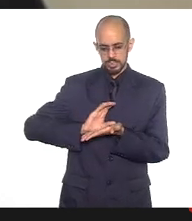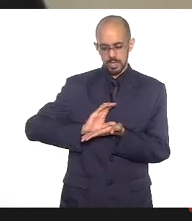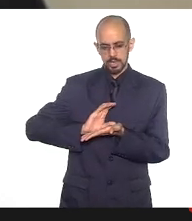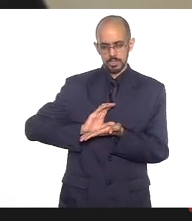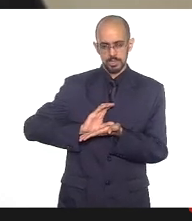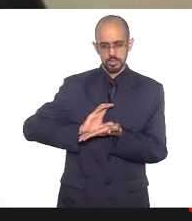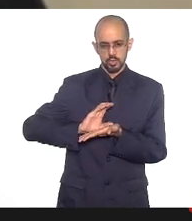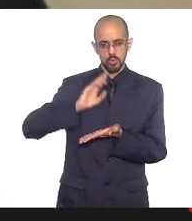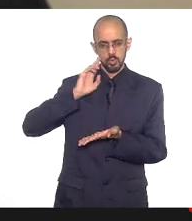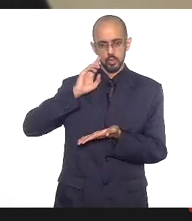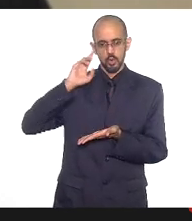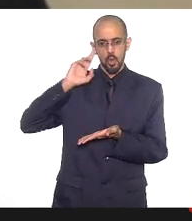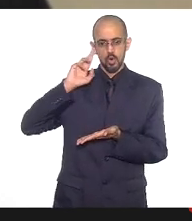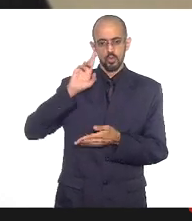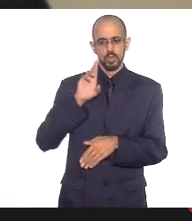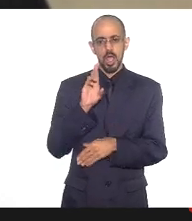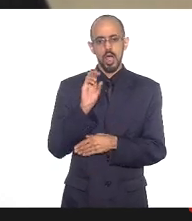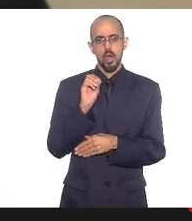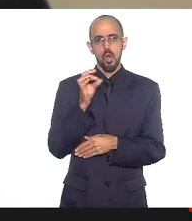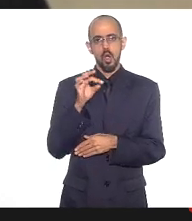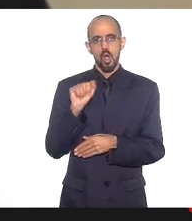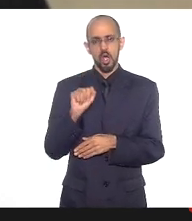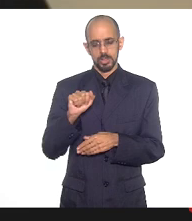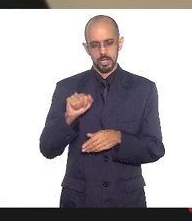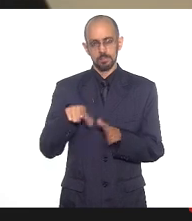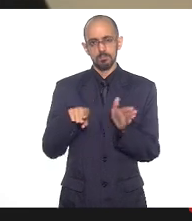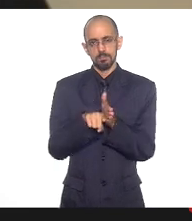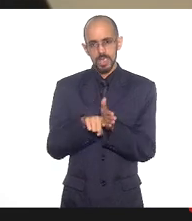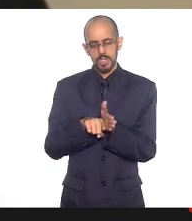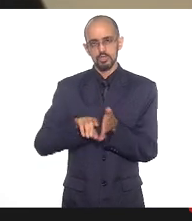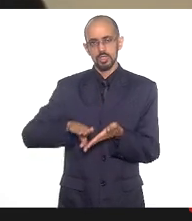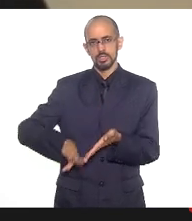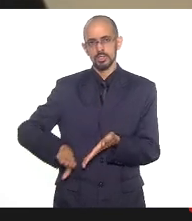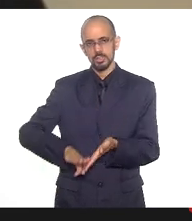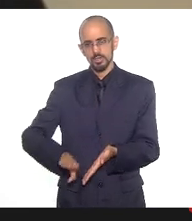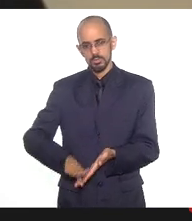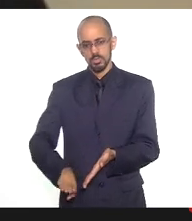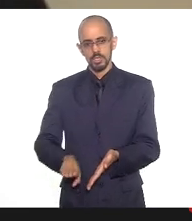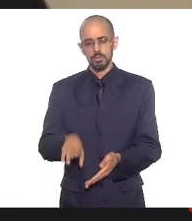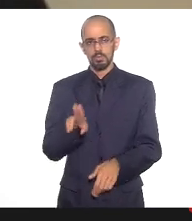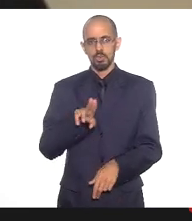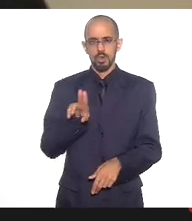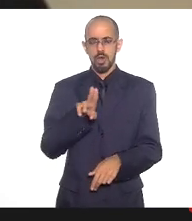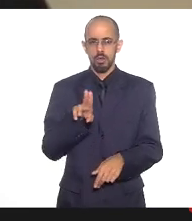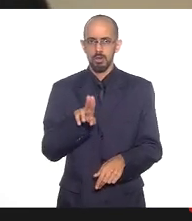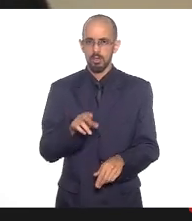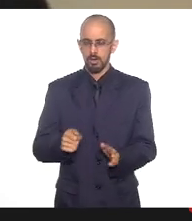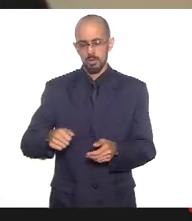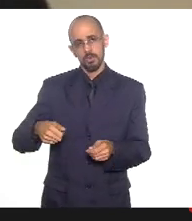como dono da rota, menos as despesas que eu tenho por utilizar aquela rota.